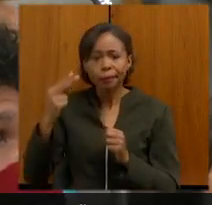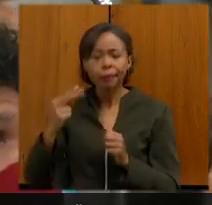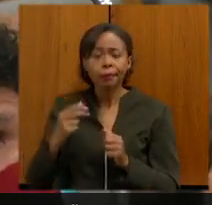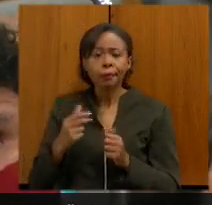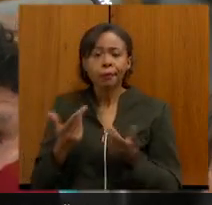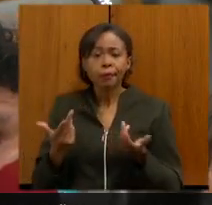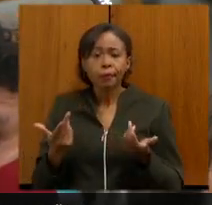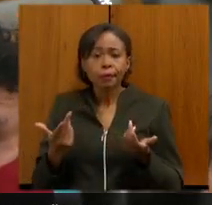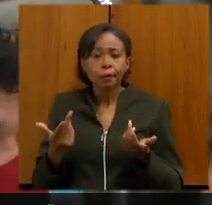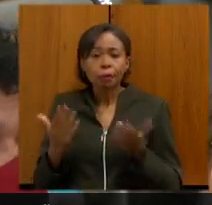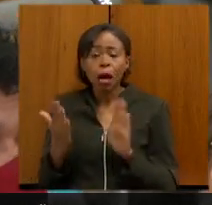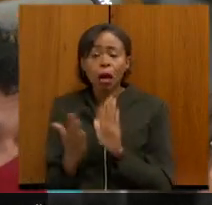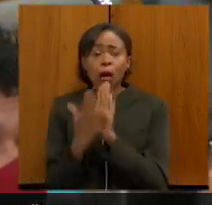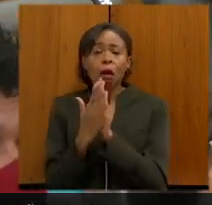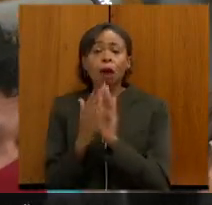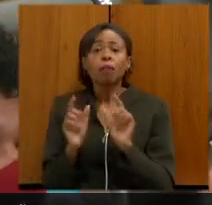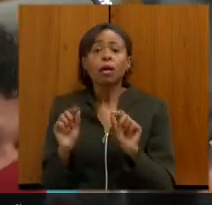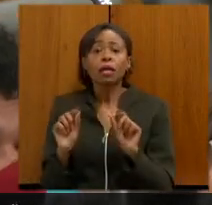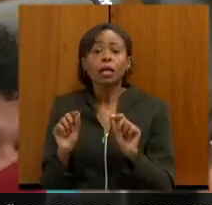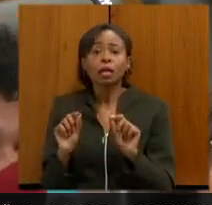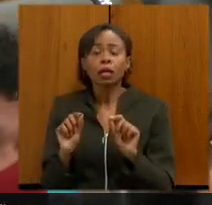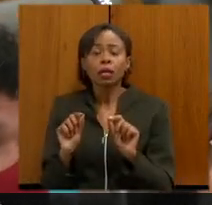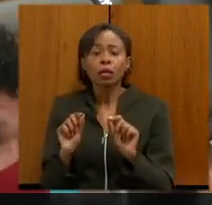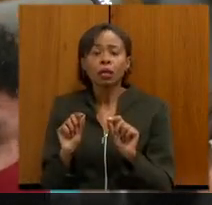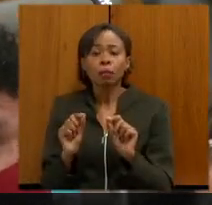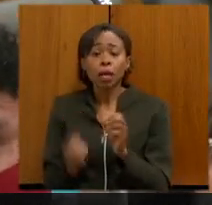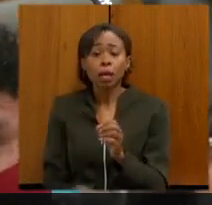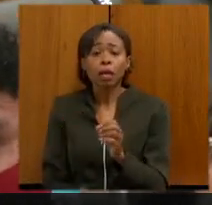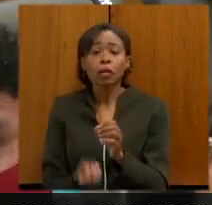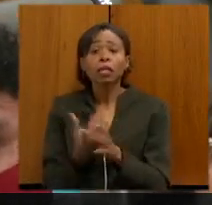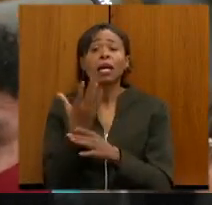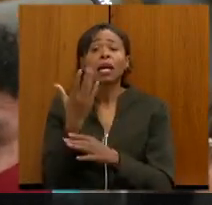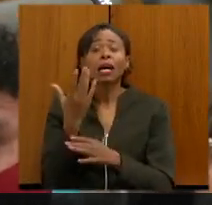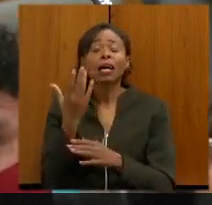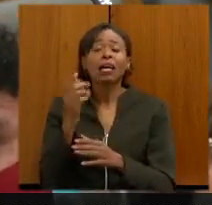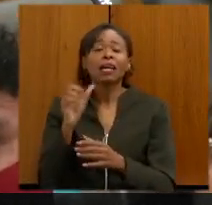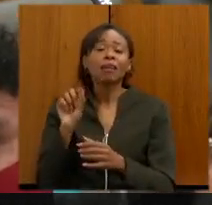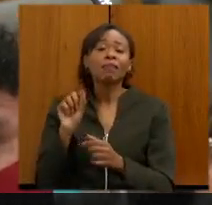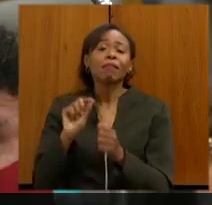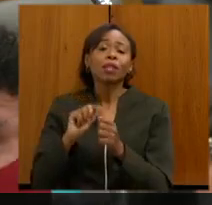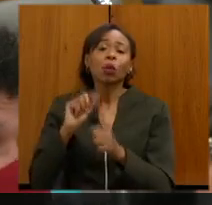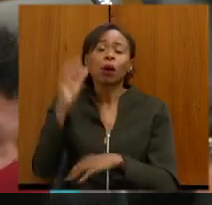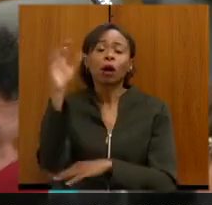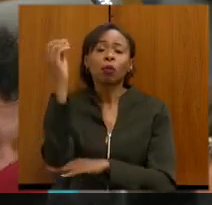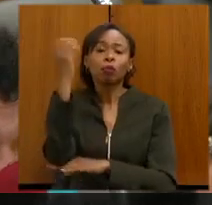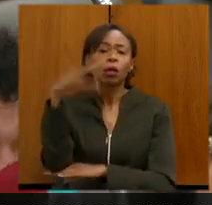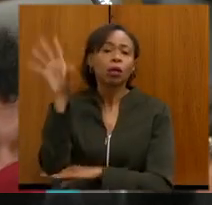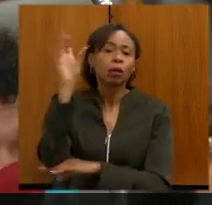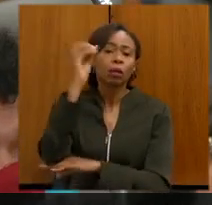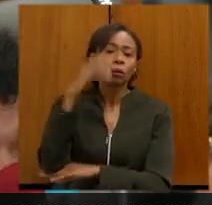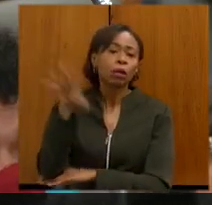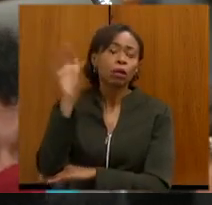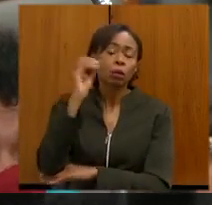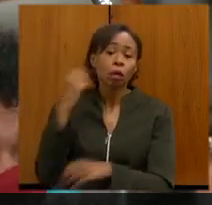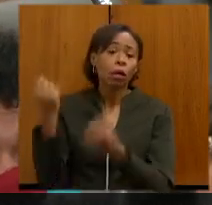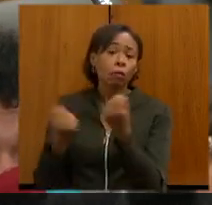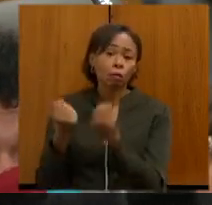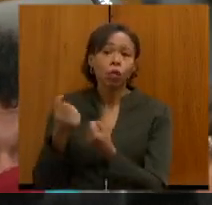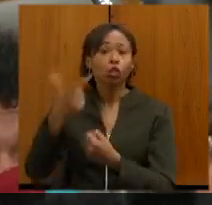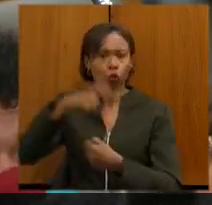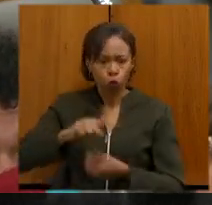para que a inaugurar uma ambulância eu fui convidada para inaugurar de novo que a senhora vai nos